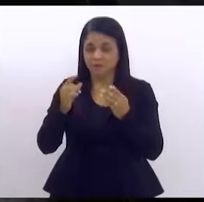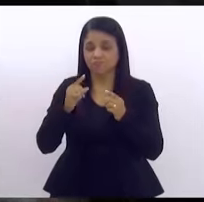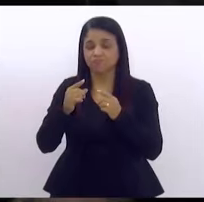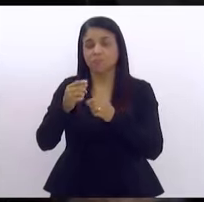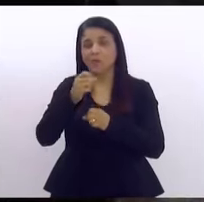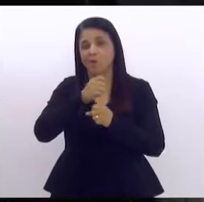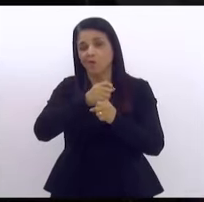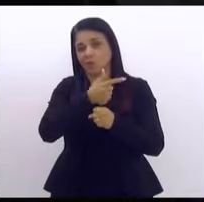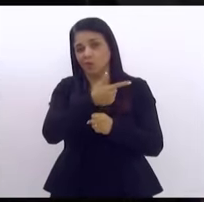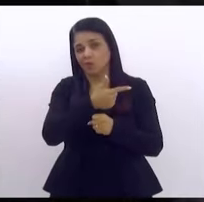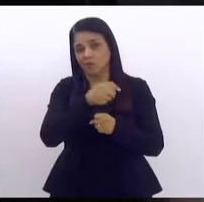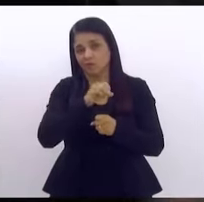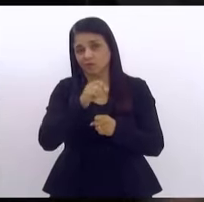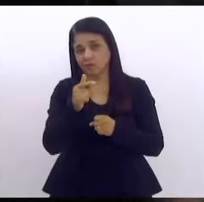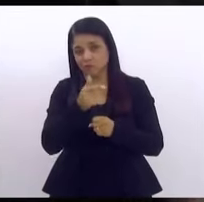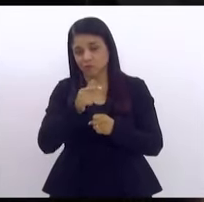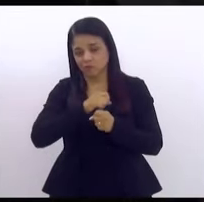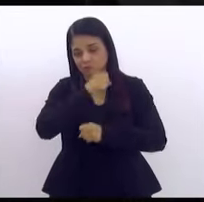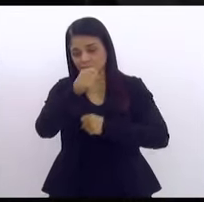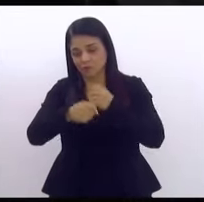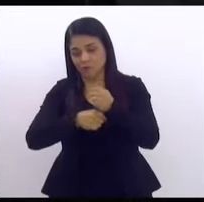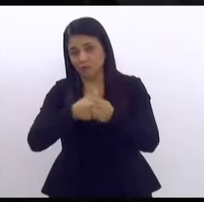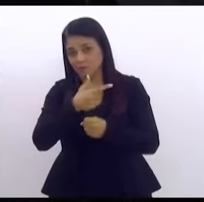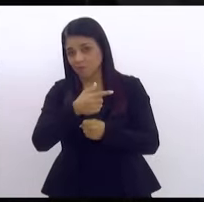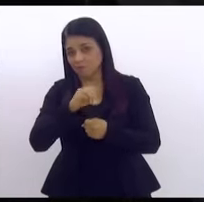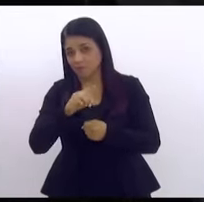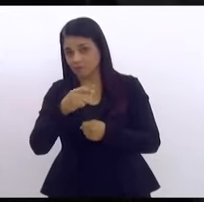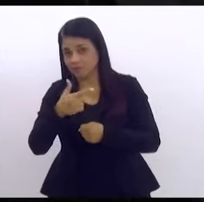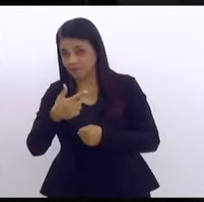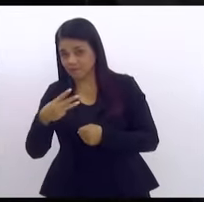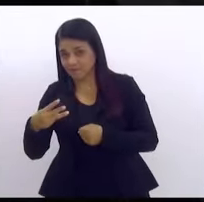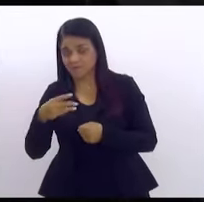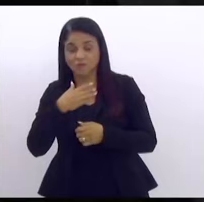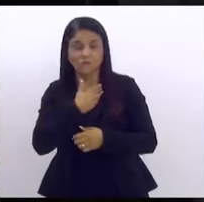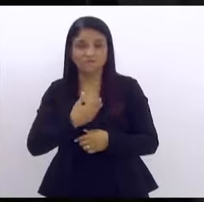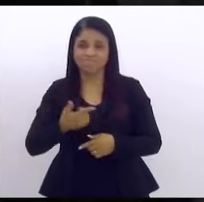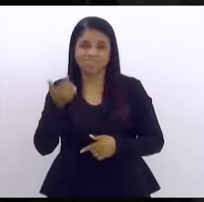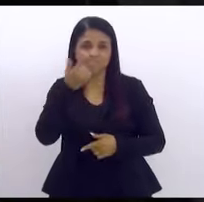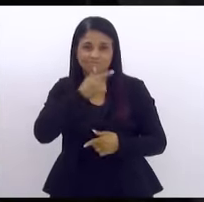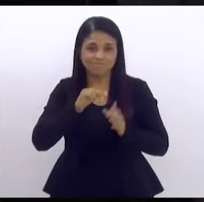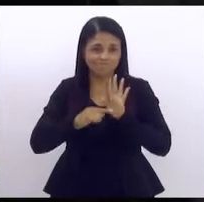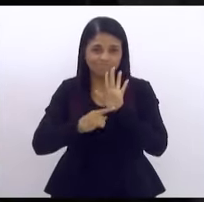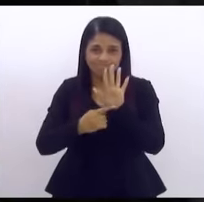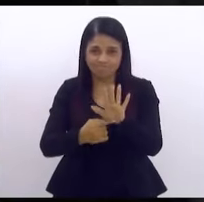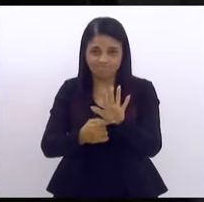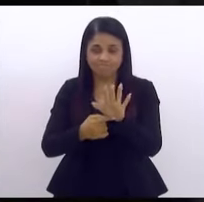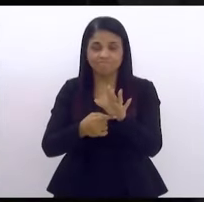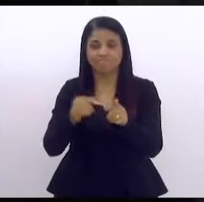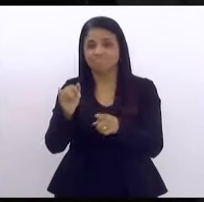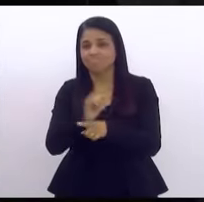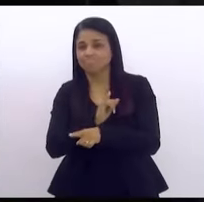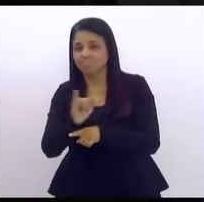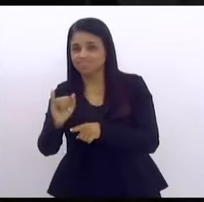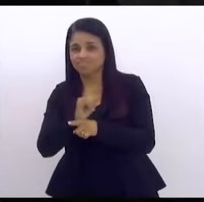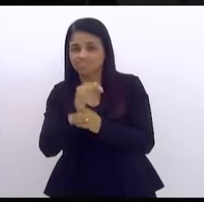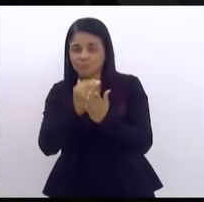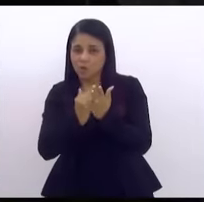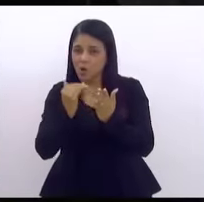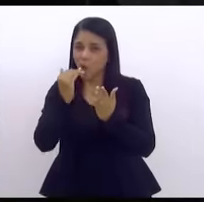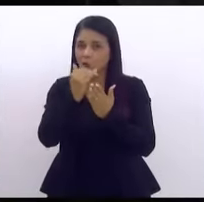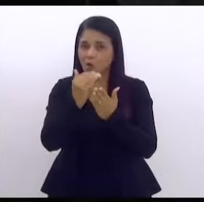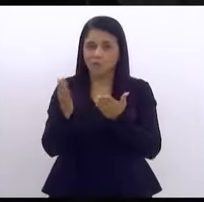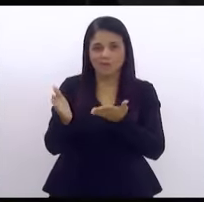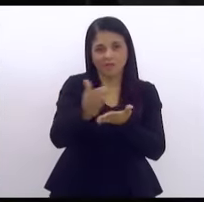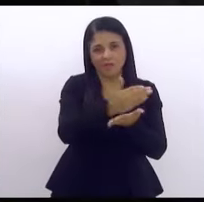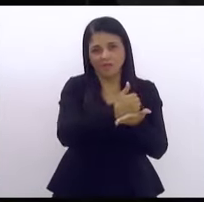fica evidente que o governo não consegue apresentar mecanismos de aumento da arrecadação no